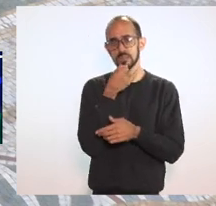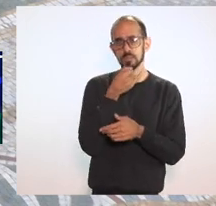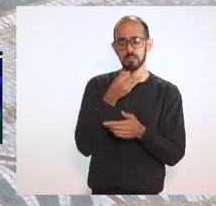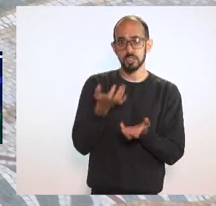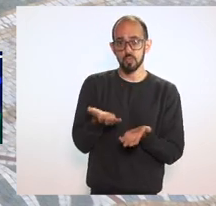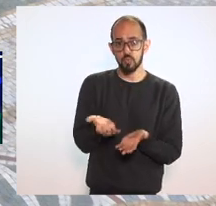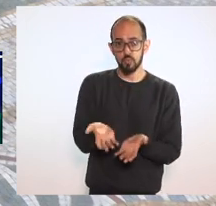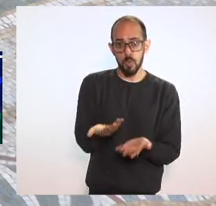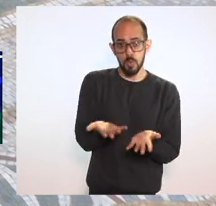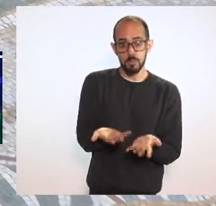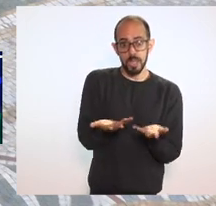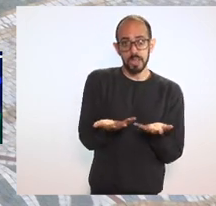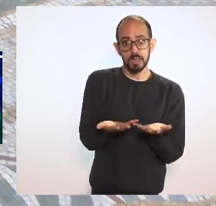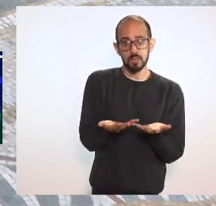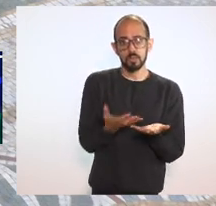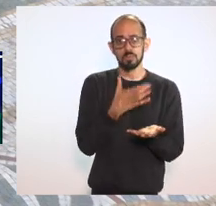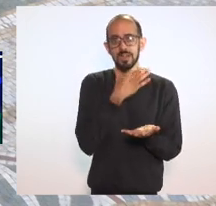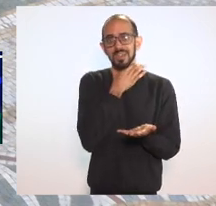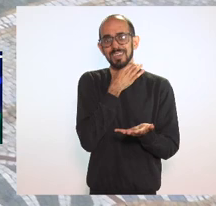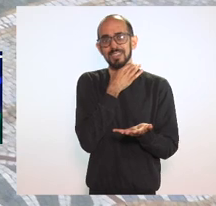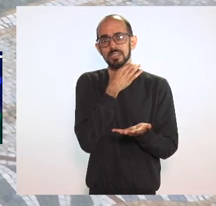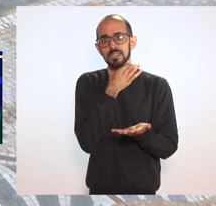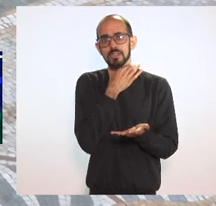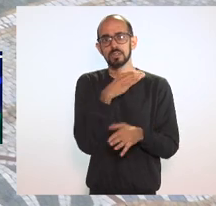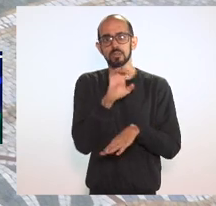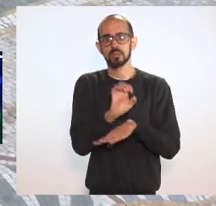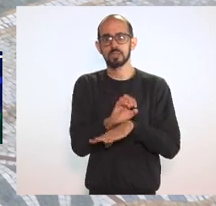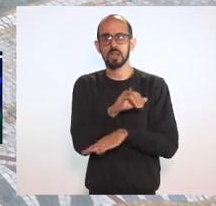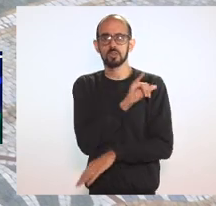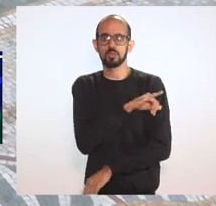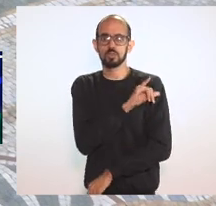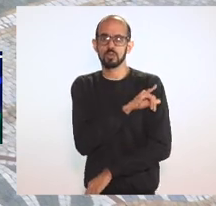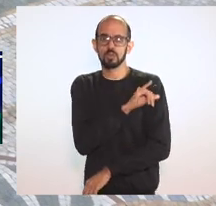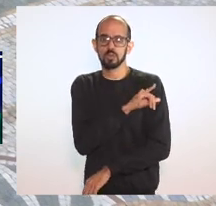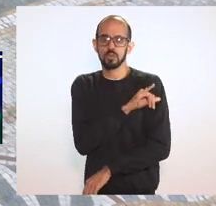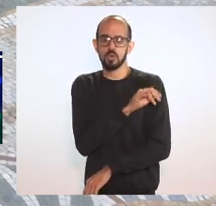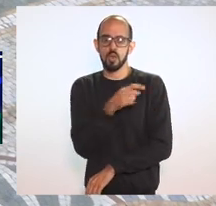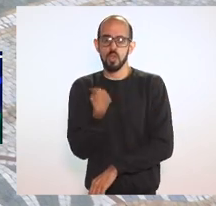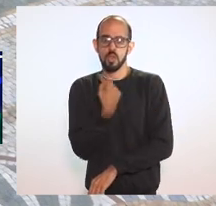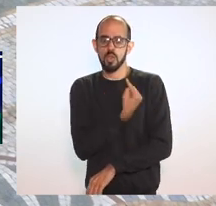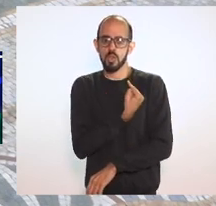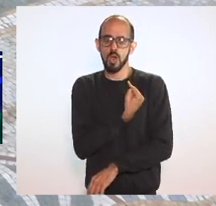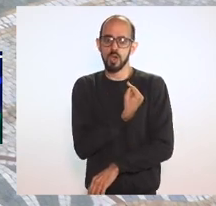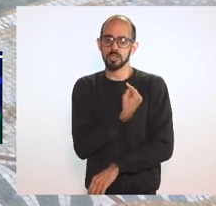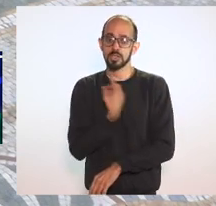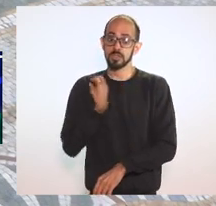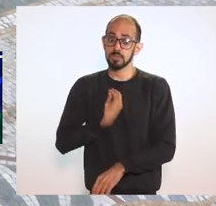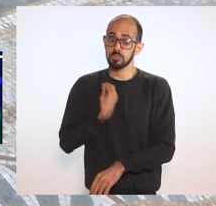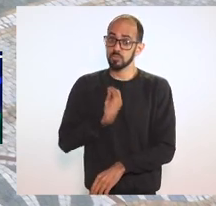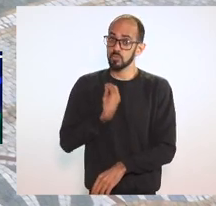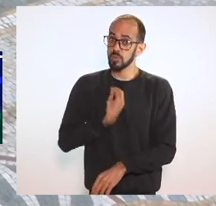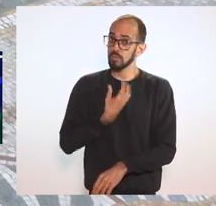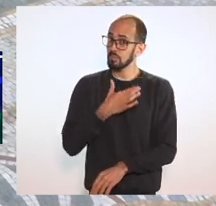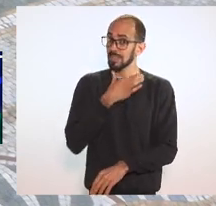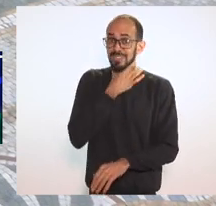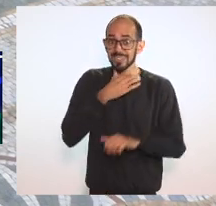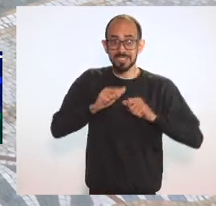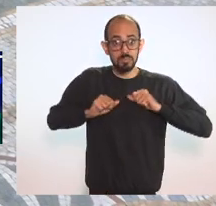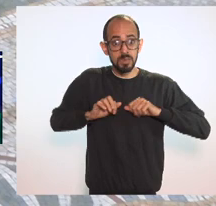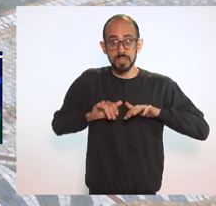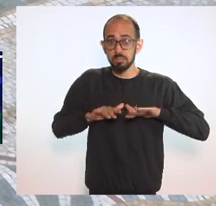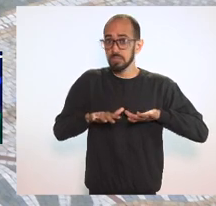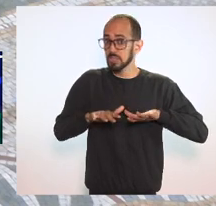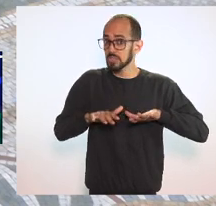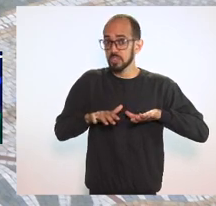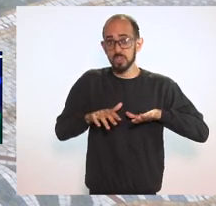comentam para grande crise no estado do Rio de Janeiro Nós já estamos vivendo uma crise que a crise da pandemia